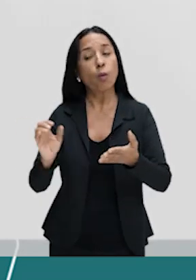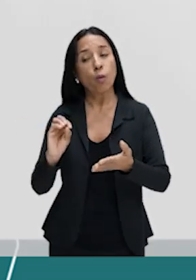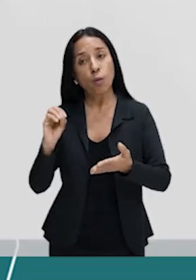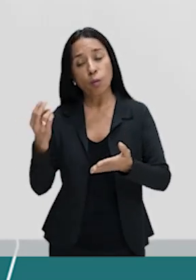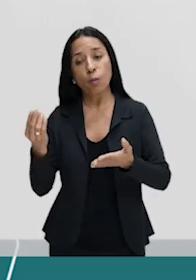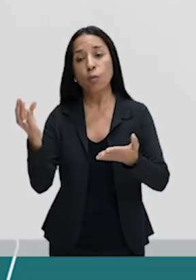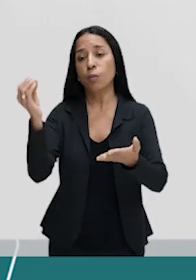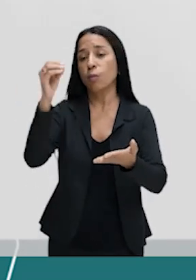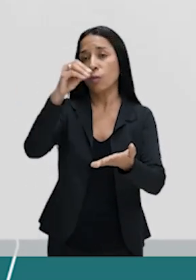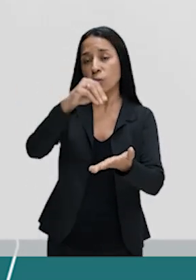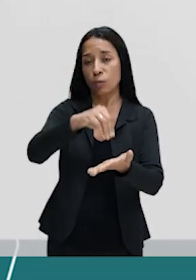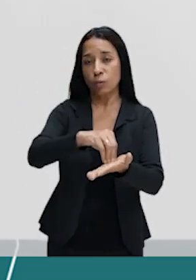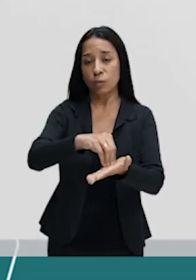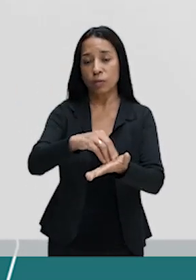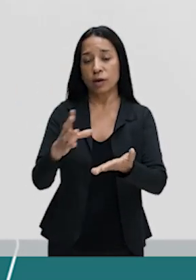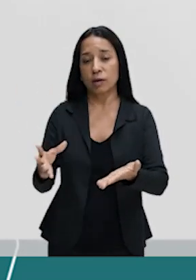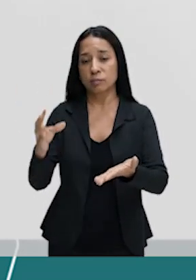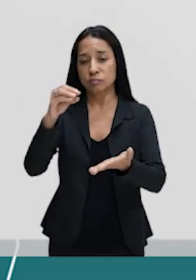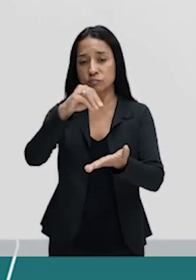tu pones,